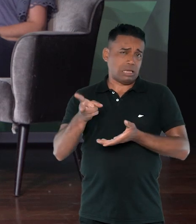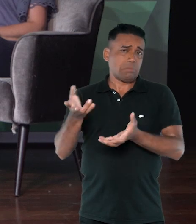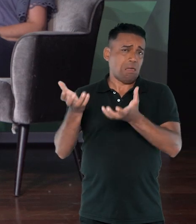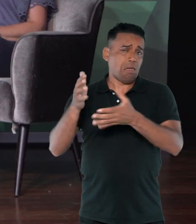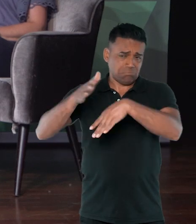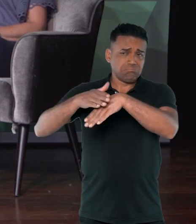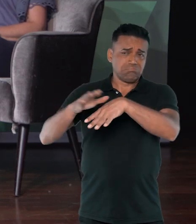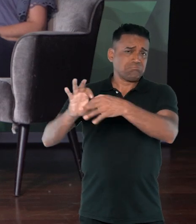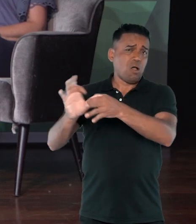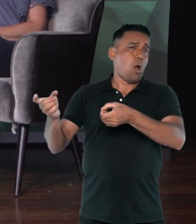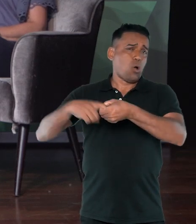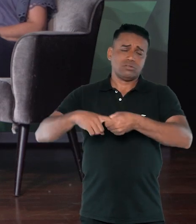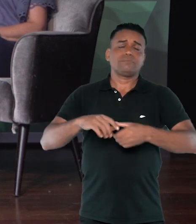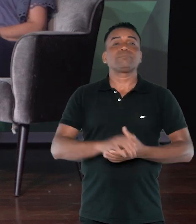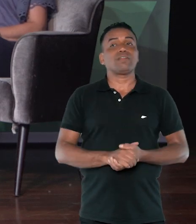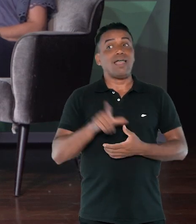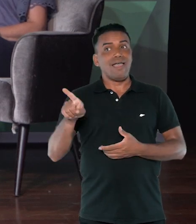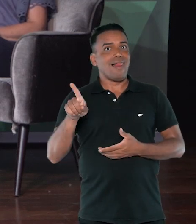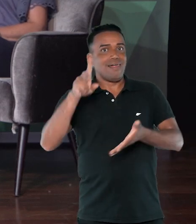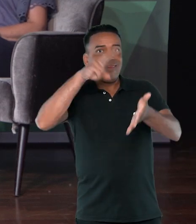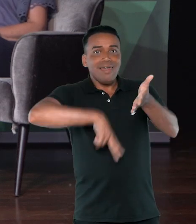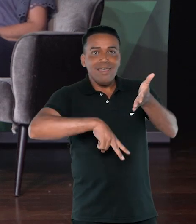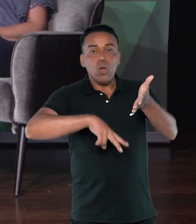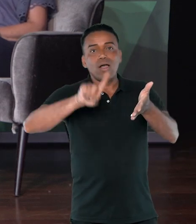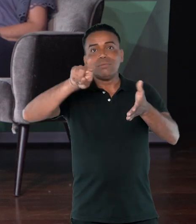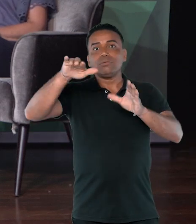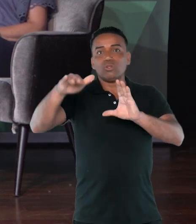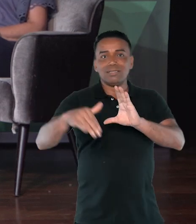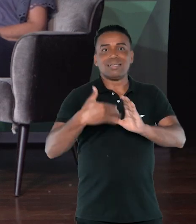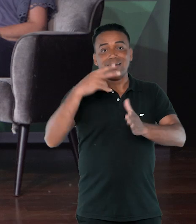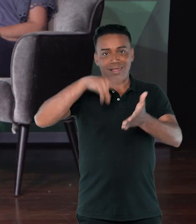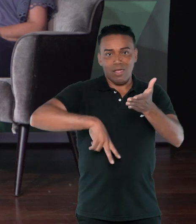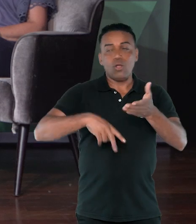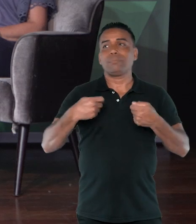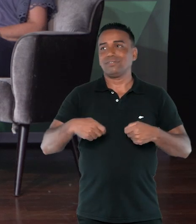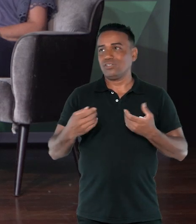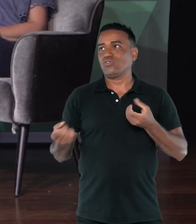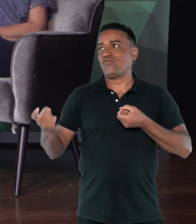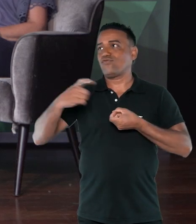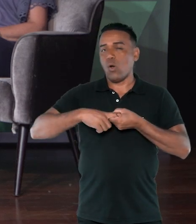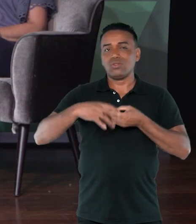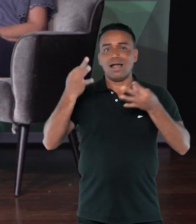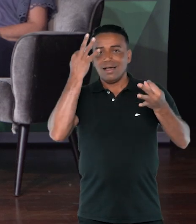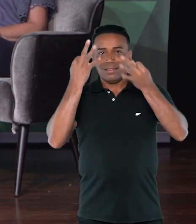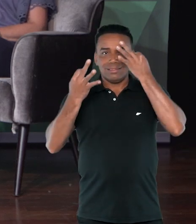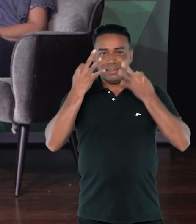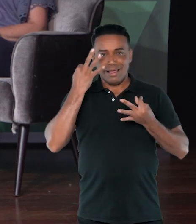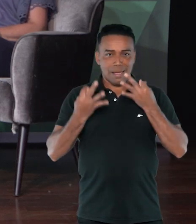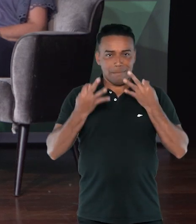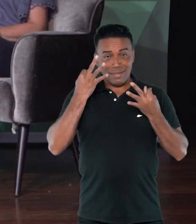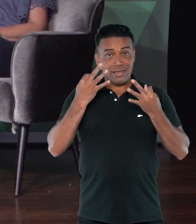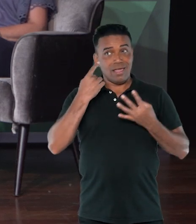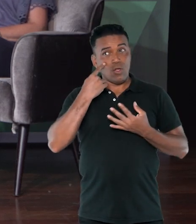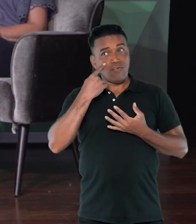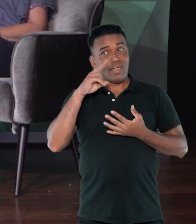voltar para a terapia, porque ler o meu conto no seu livro me fez lembrar que eu não posso perder minha autoestima, e eu ando perdendo ela